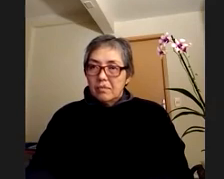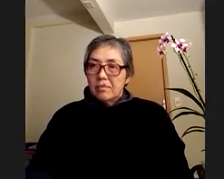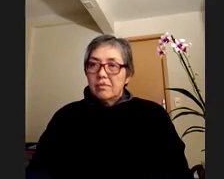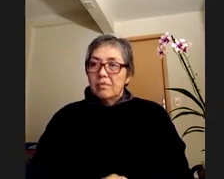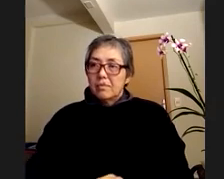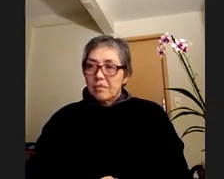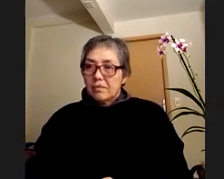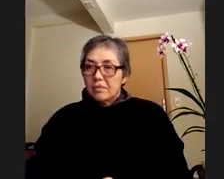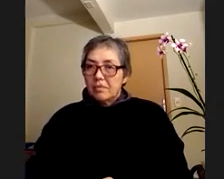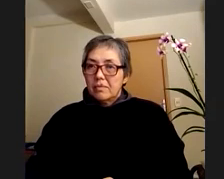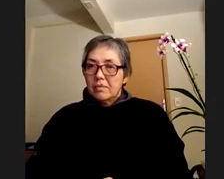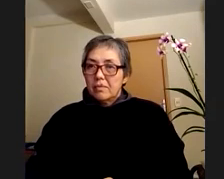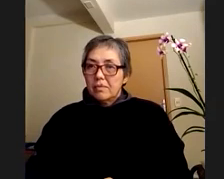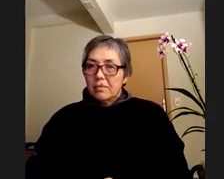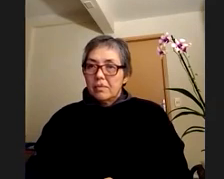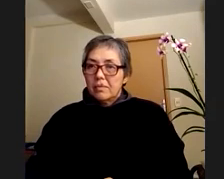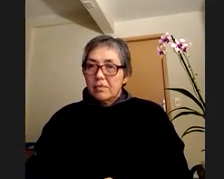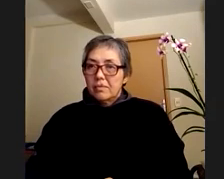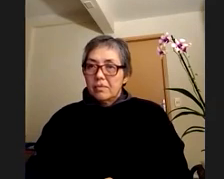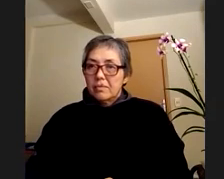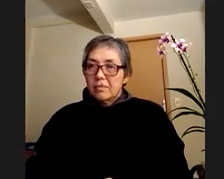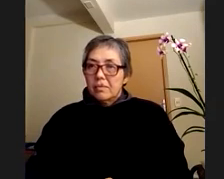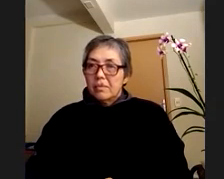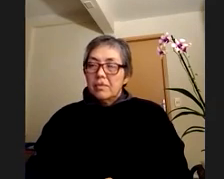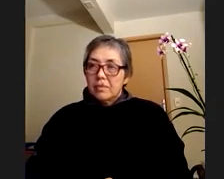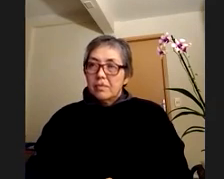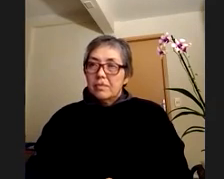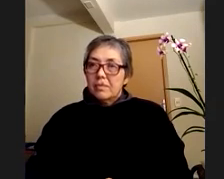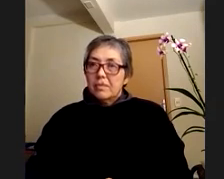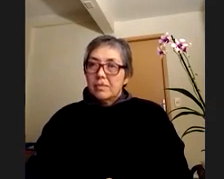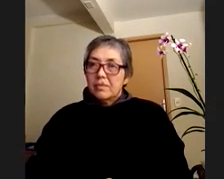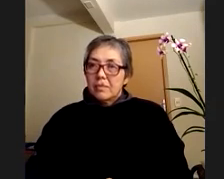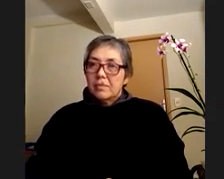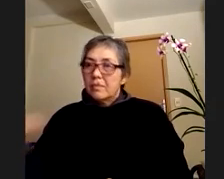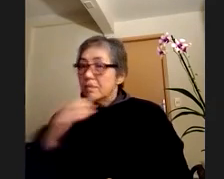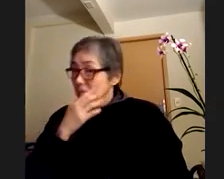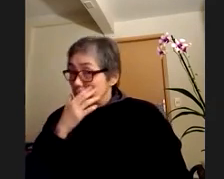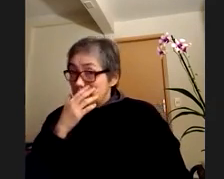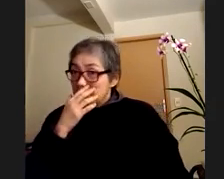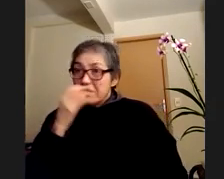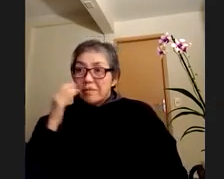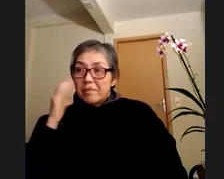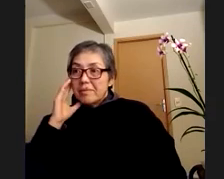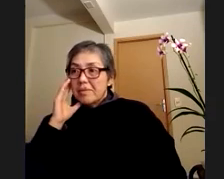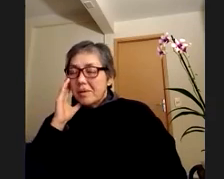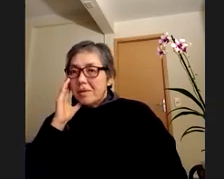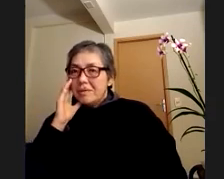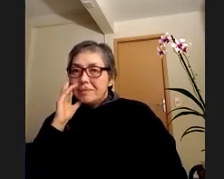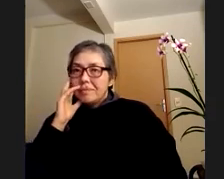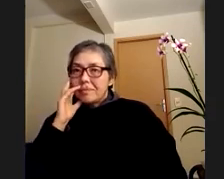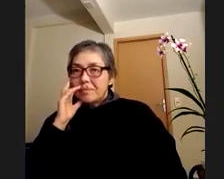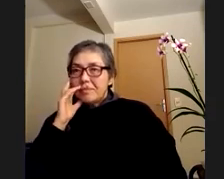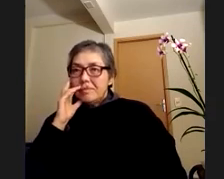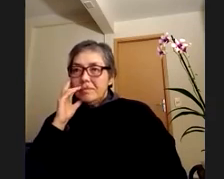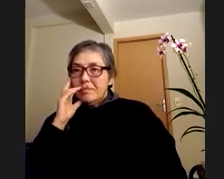também falar sobre todos os comentários. Então, a princípio, o nosso seminário estava com um teto, ou